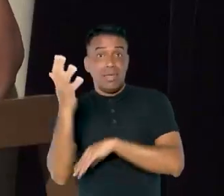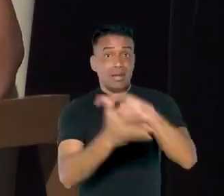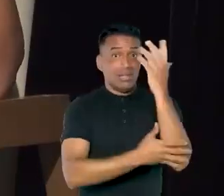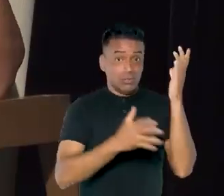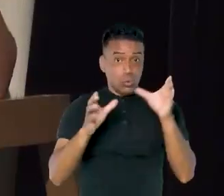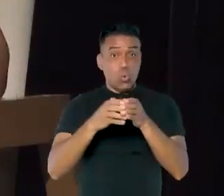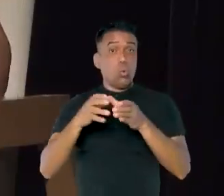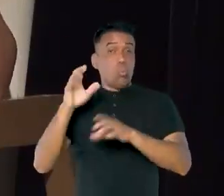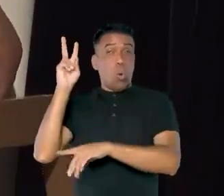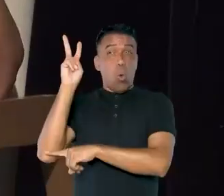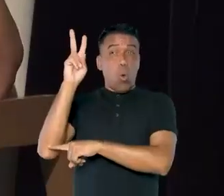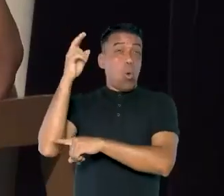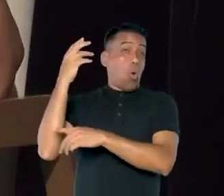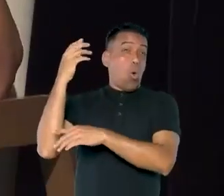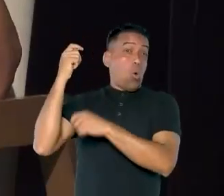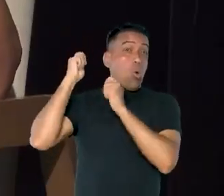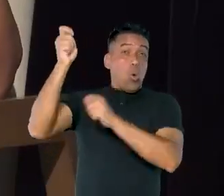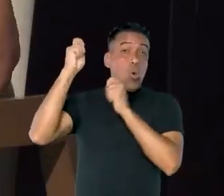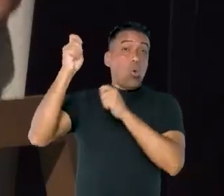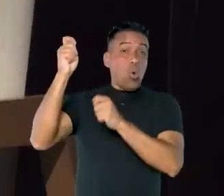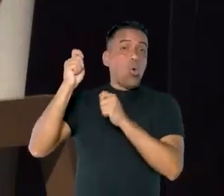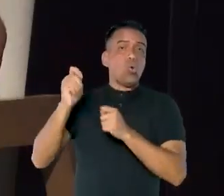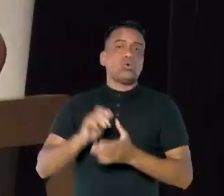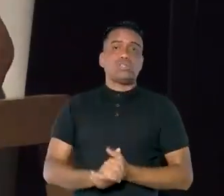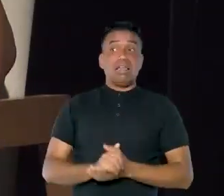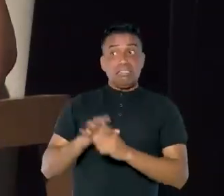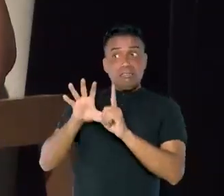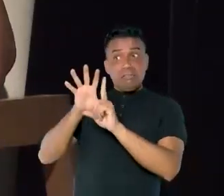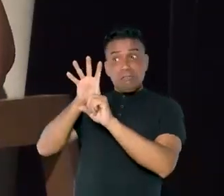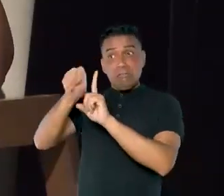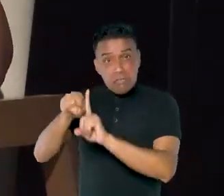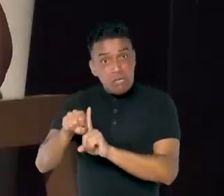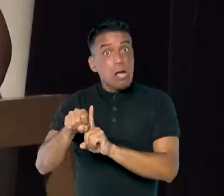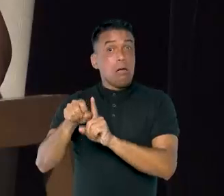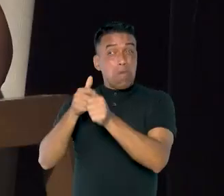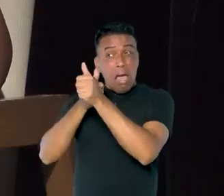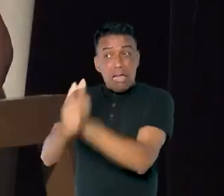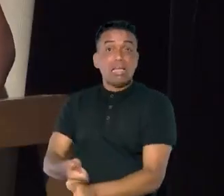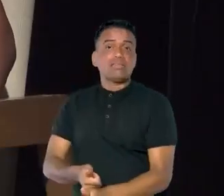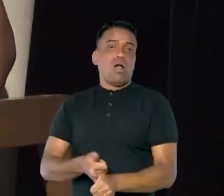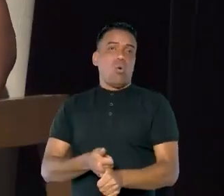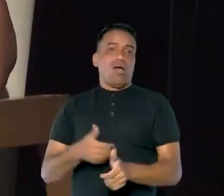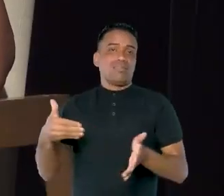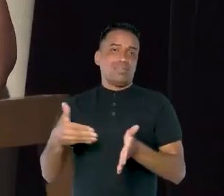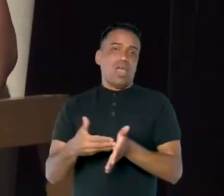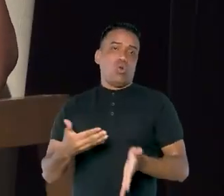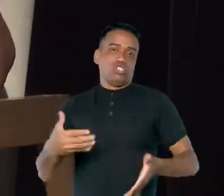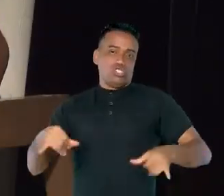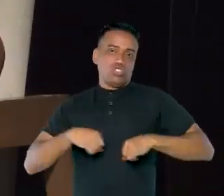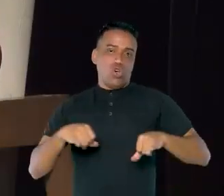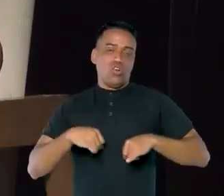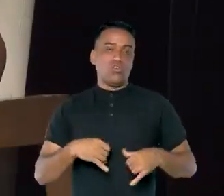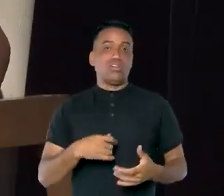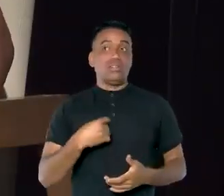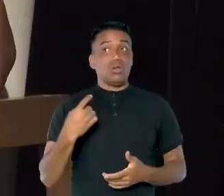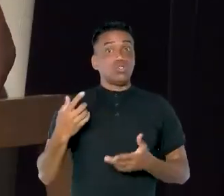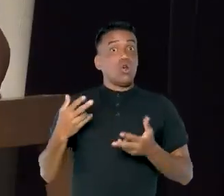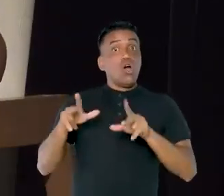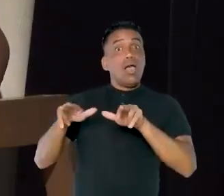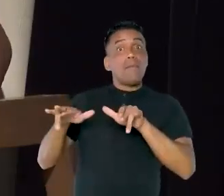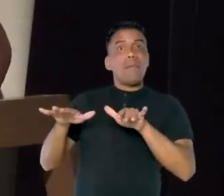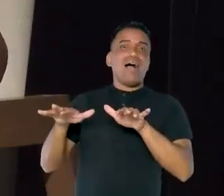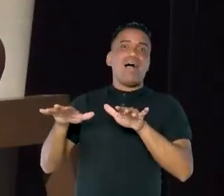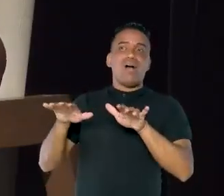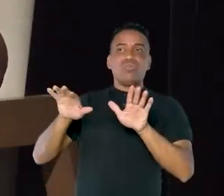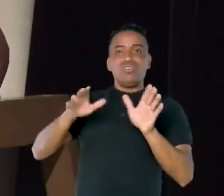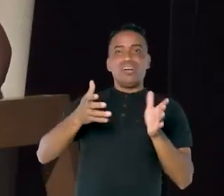demarcadas, eles sofreram bastante perseguição e até hoje sofrem perseguição. Nós sempre falamos, né, que são nossos irmãos que estão no